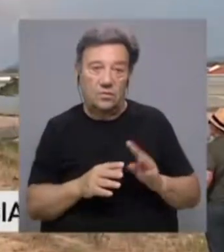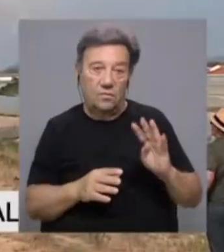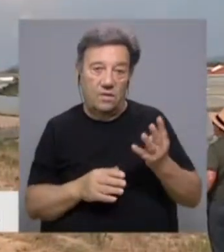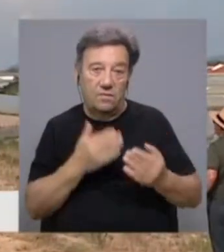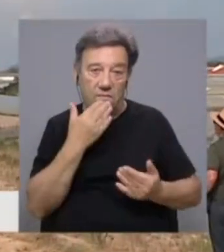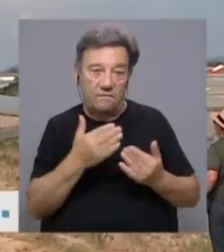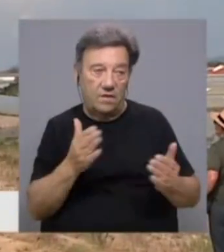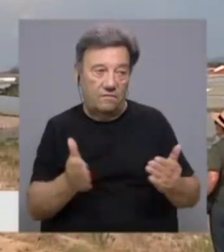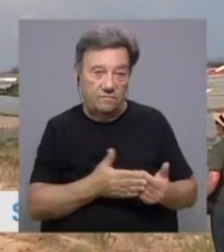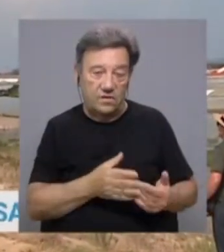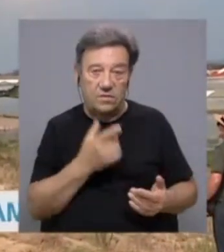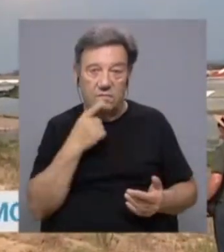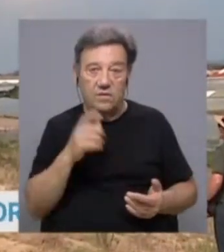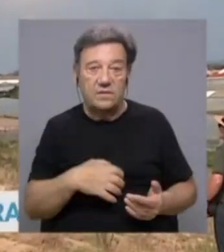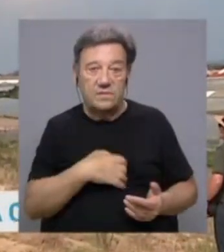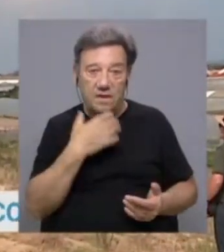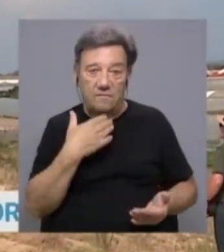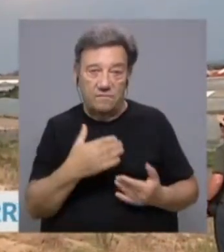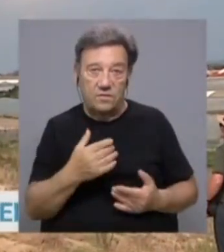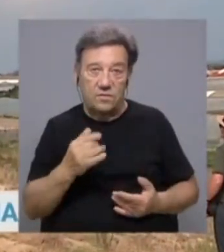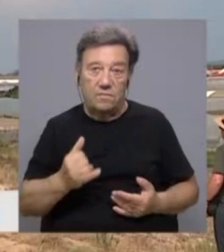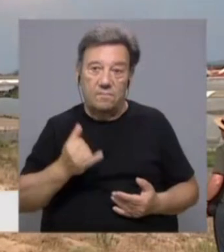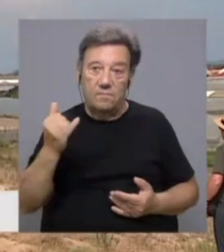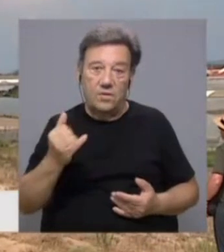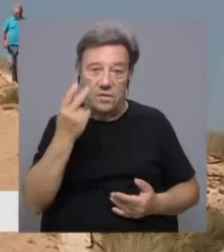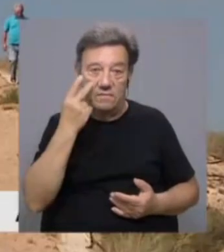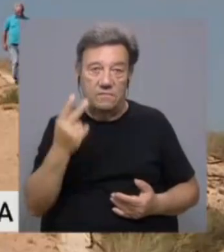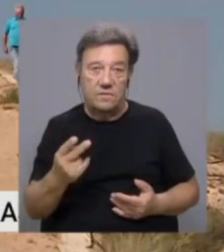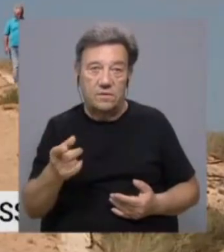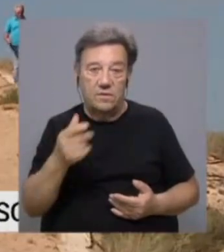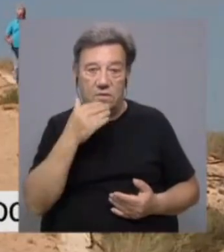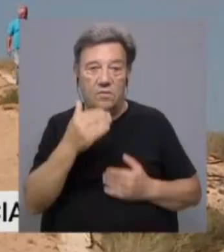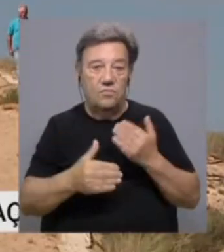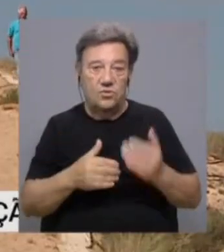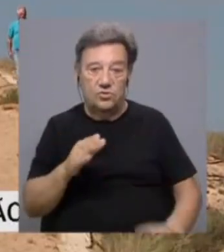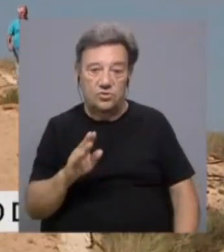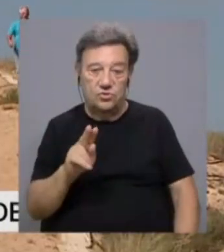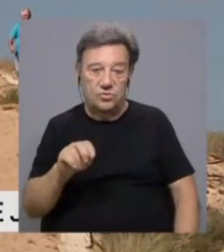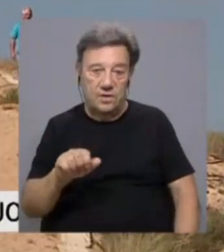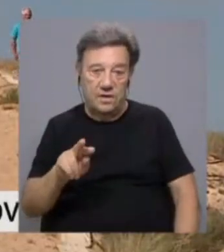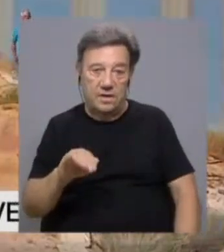velas, hão de voltar a sentir o vento numa próxima visita aos Moinhos de Jonqueiras.